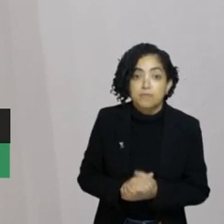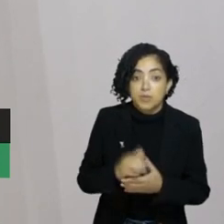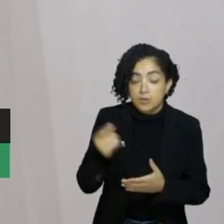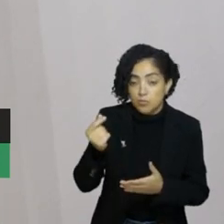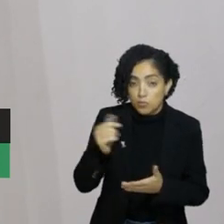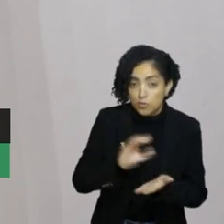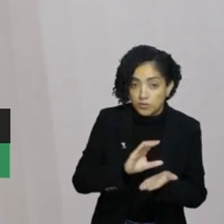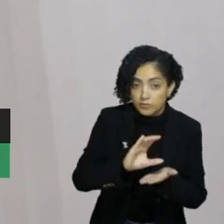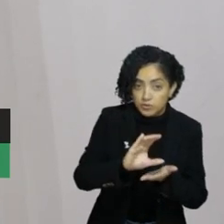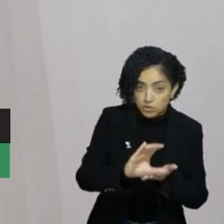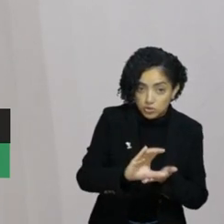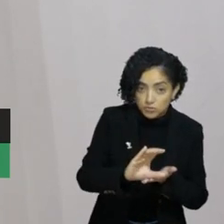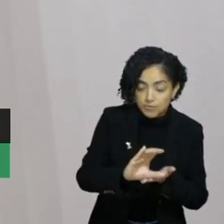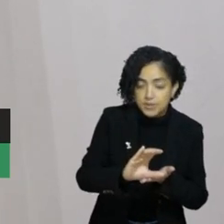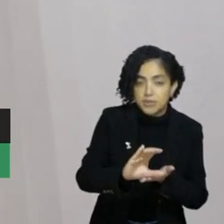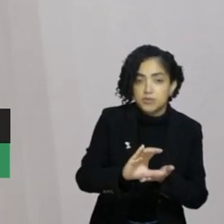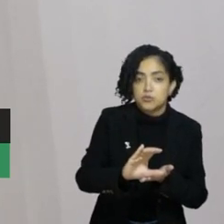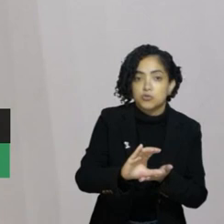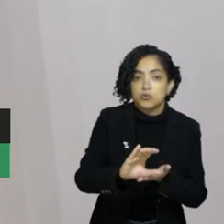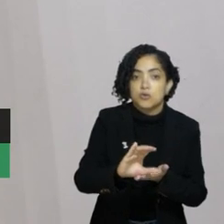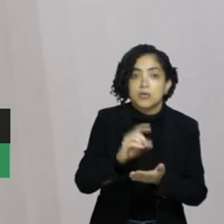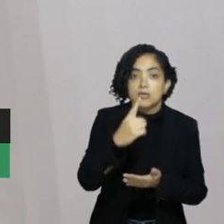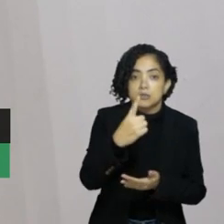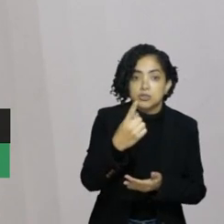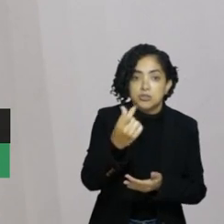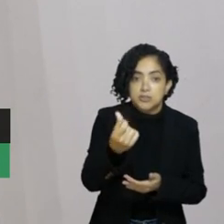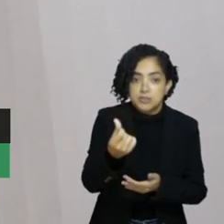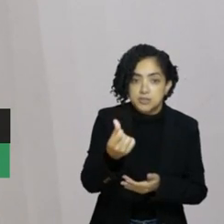na dragagem será de